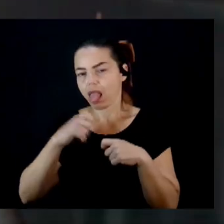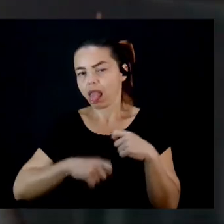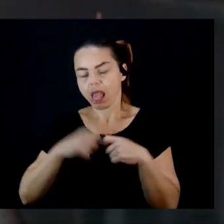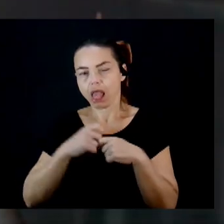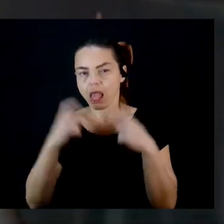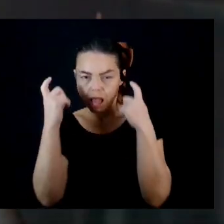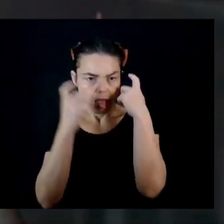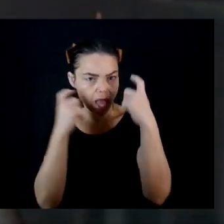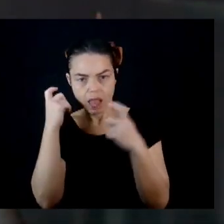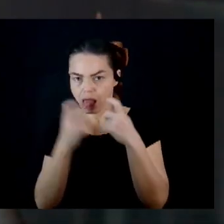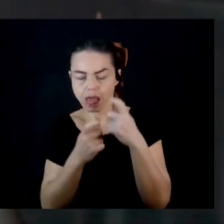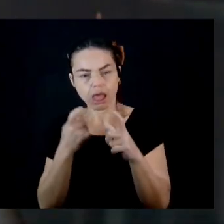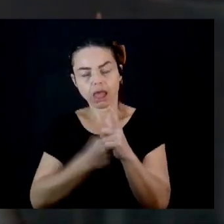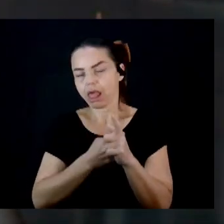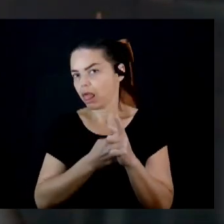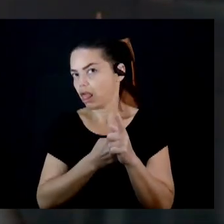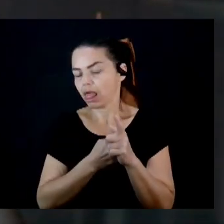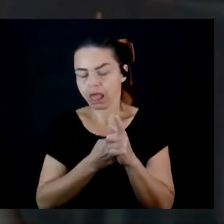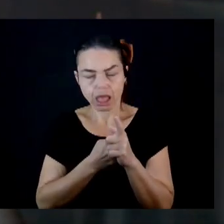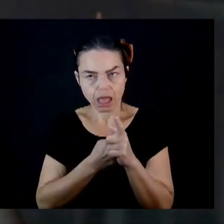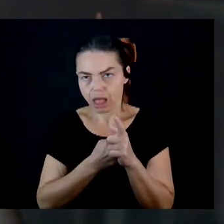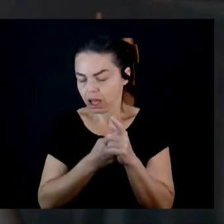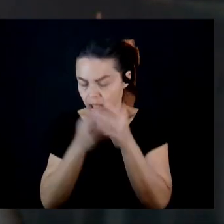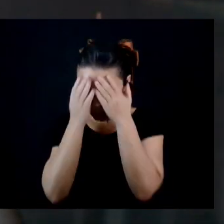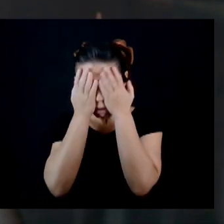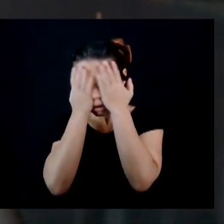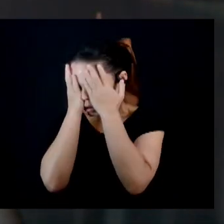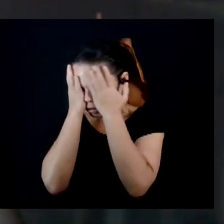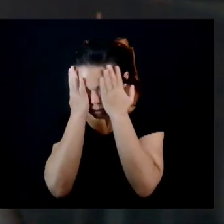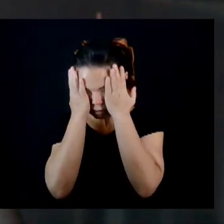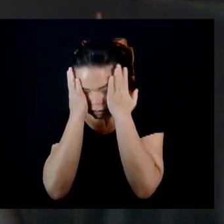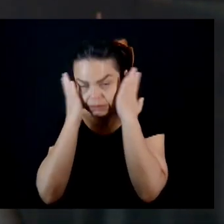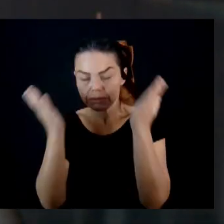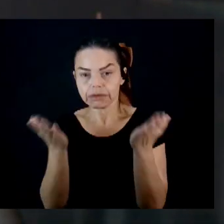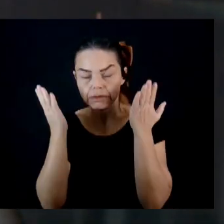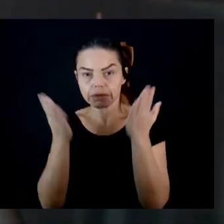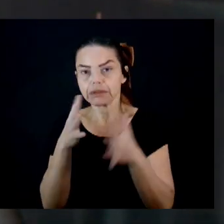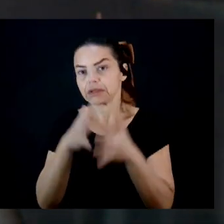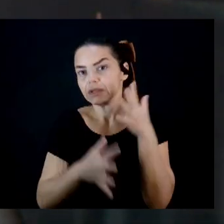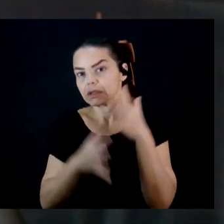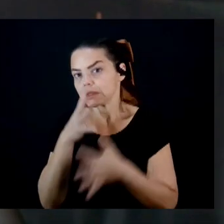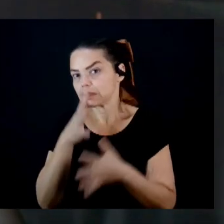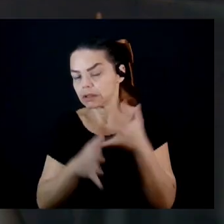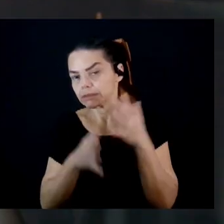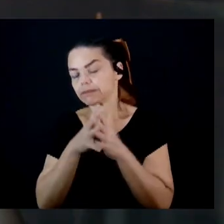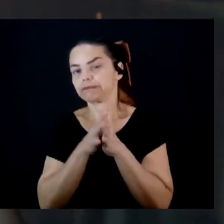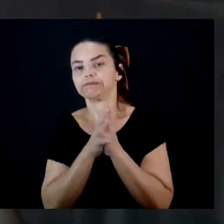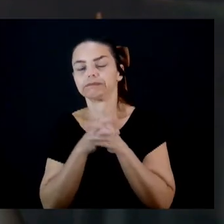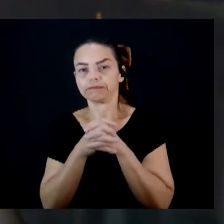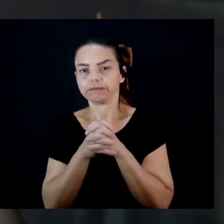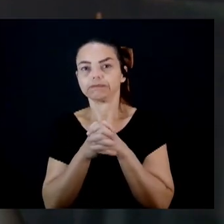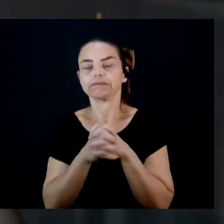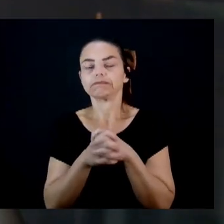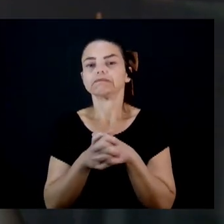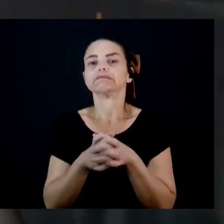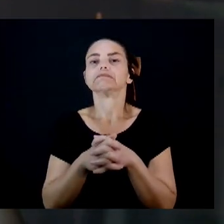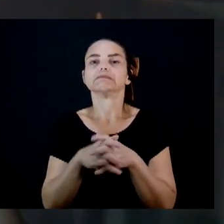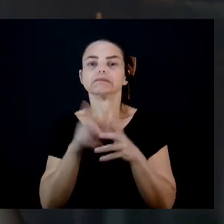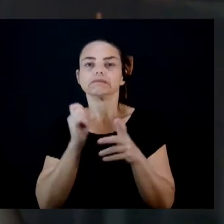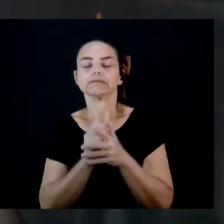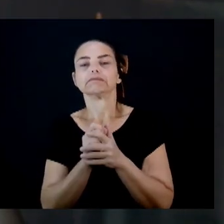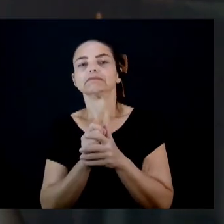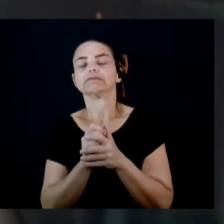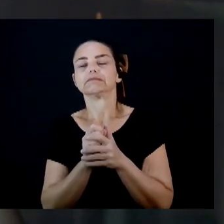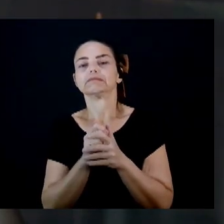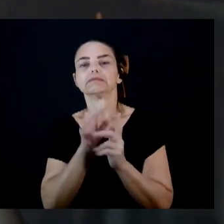para, né? Quando a gente tem muitas outras coisas ali interferindo. Então, questões desses afetos, né?